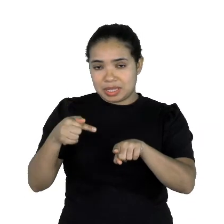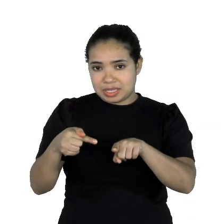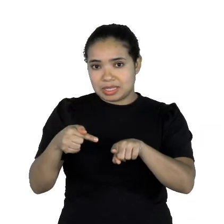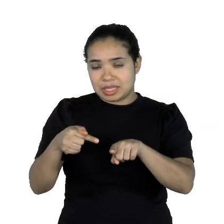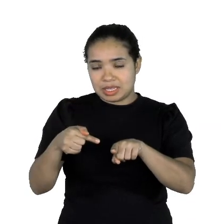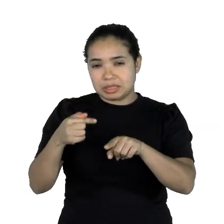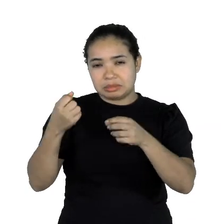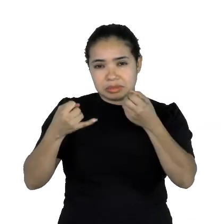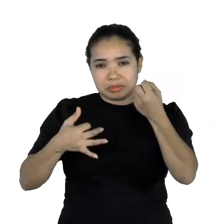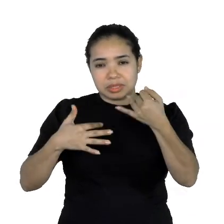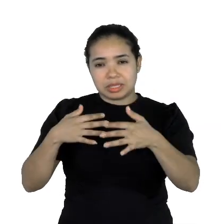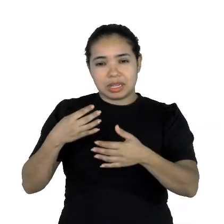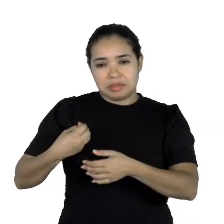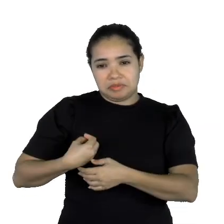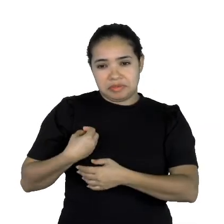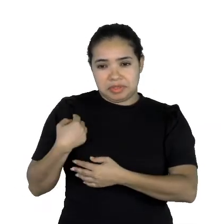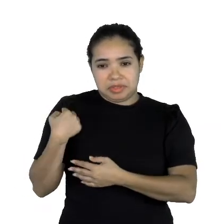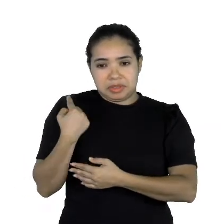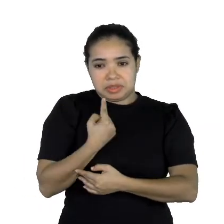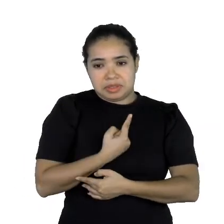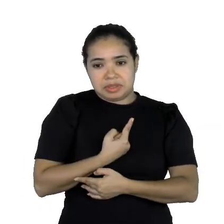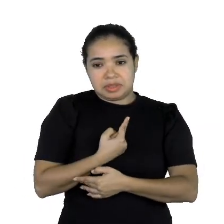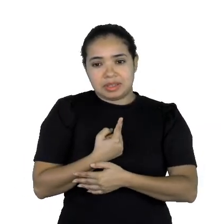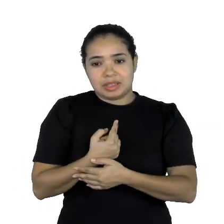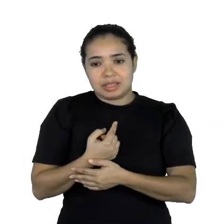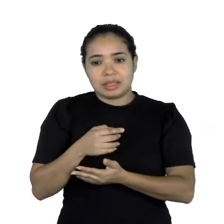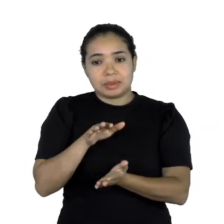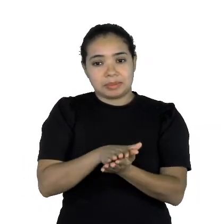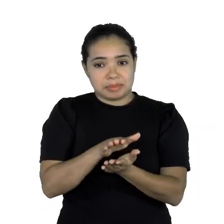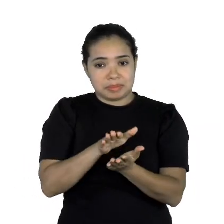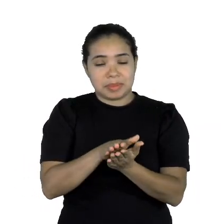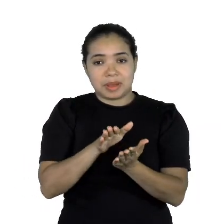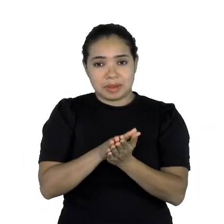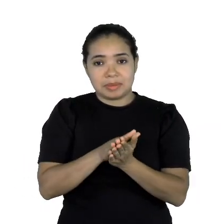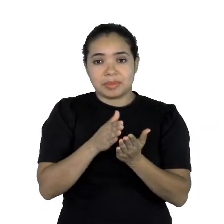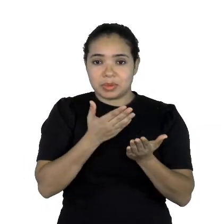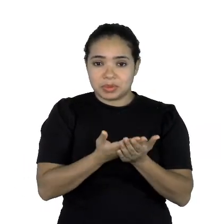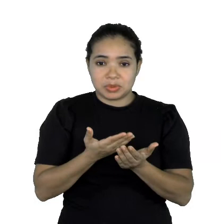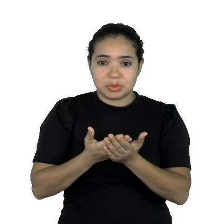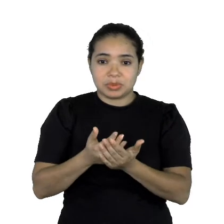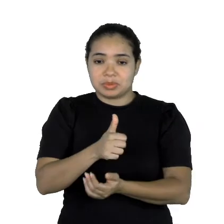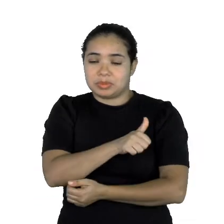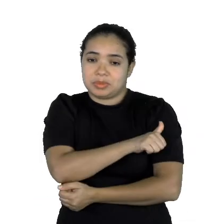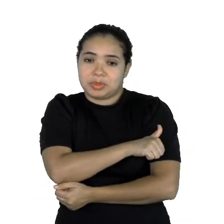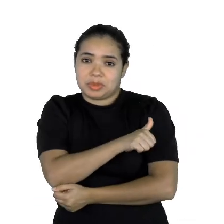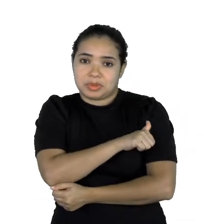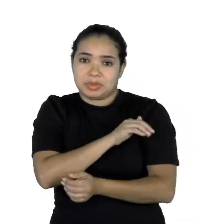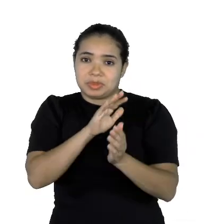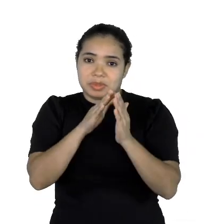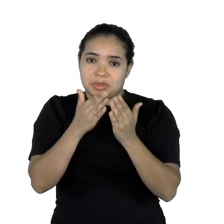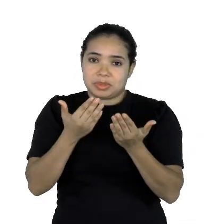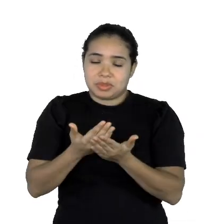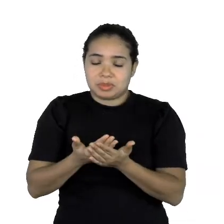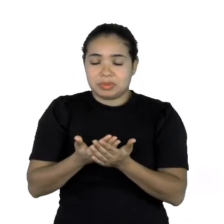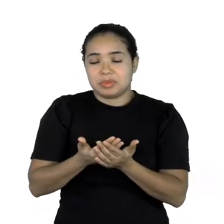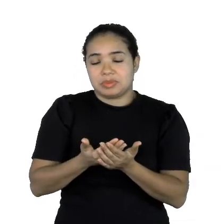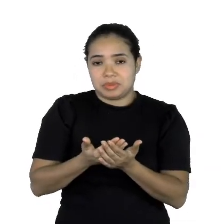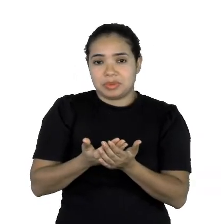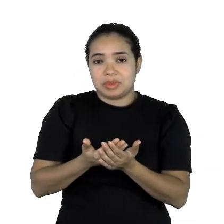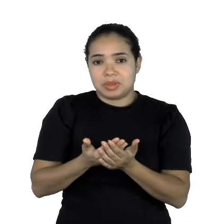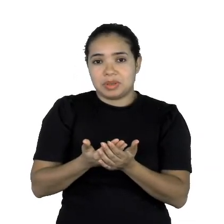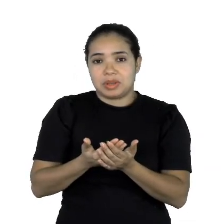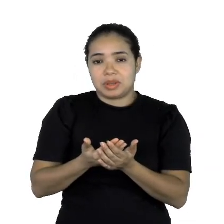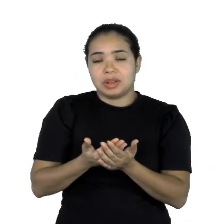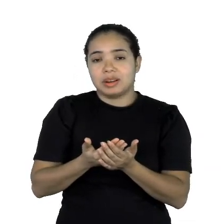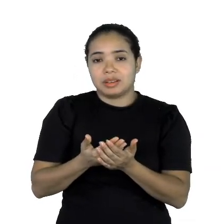falar um pouco da nossa vida. Nós somos daqui mesmo de Palmas, estudamos no primeiro ano, na turma 1202, na Escola de